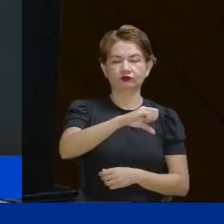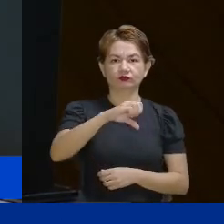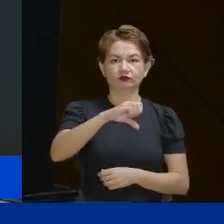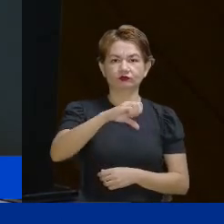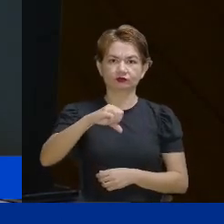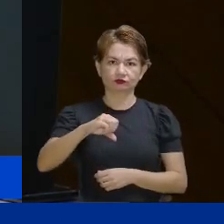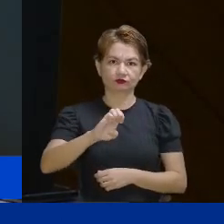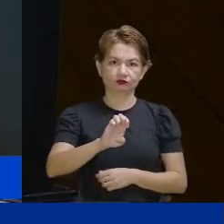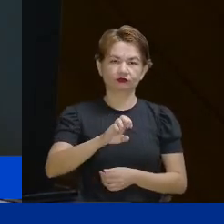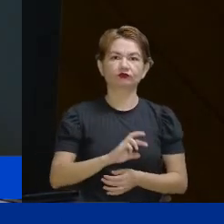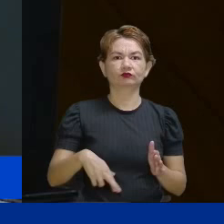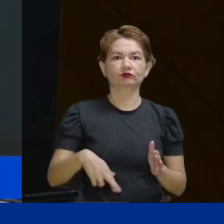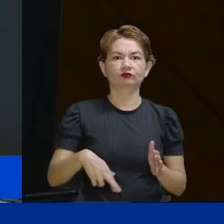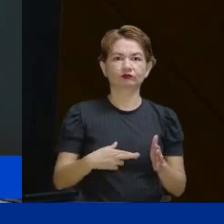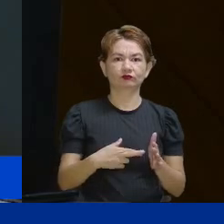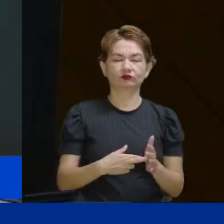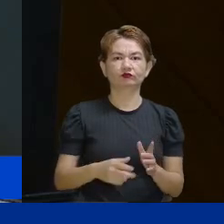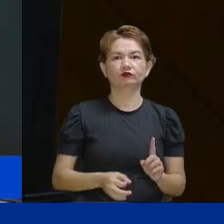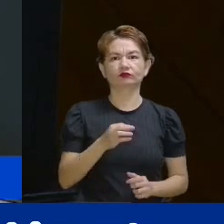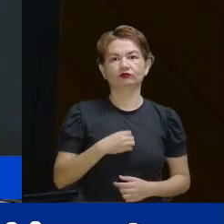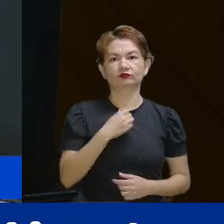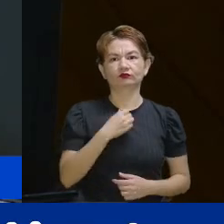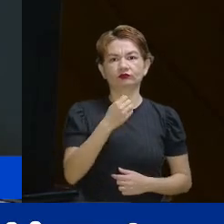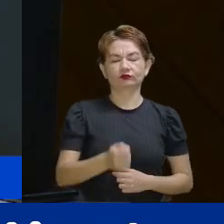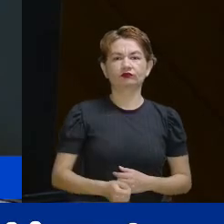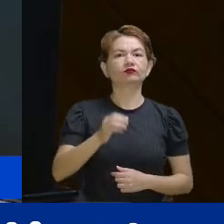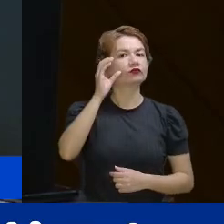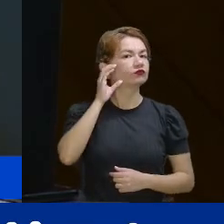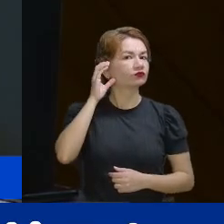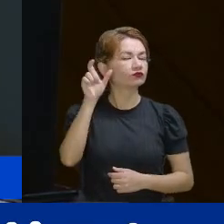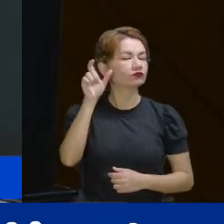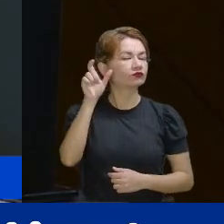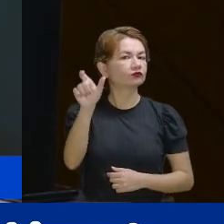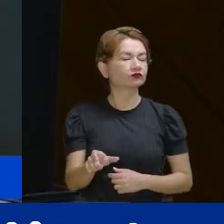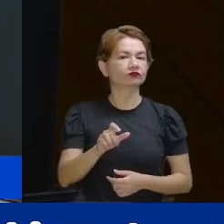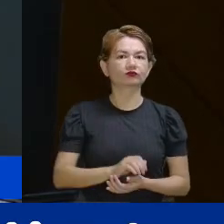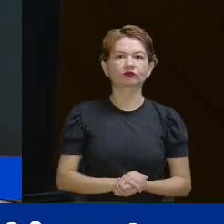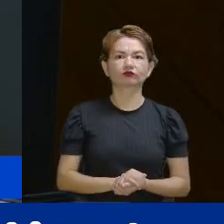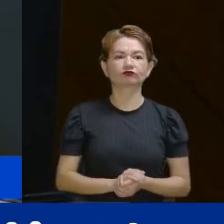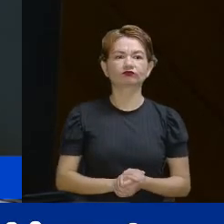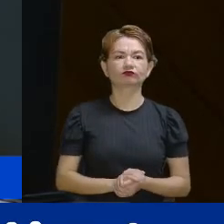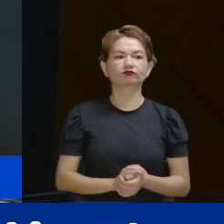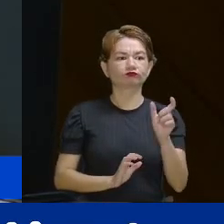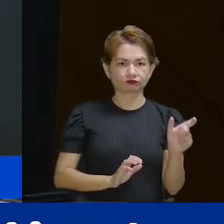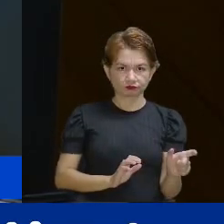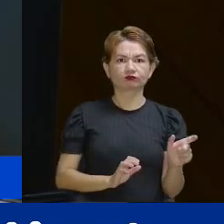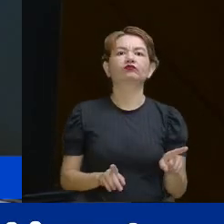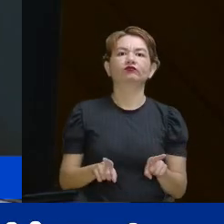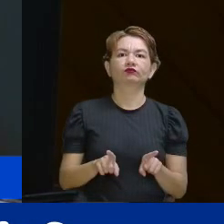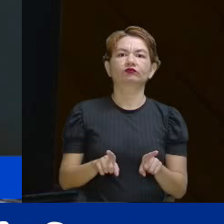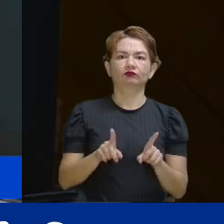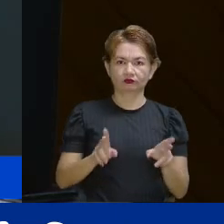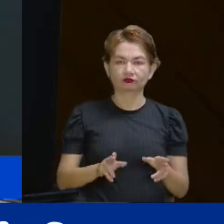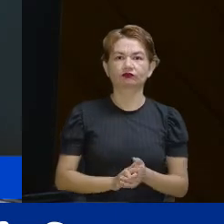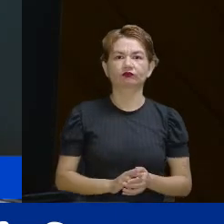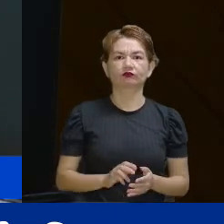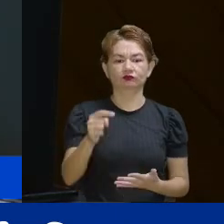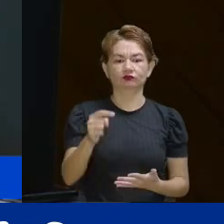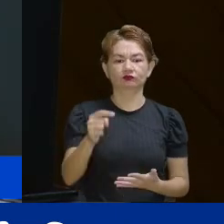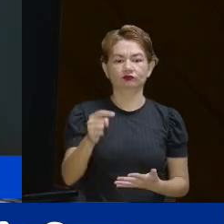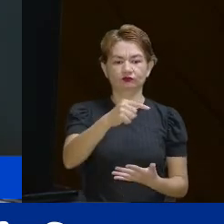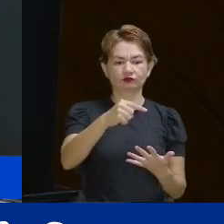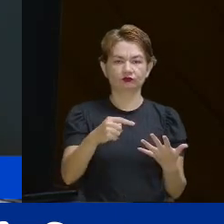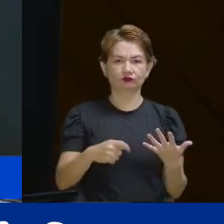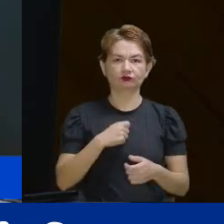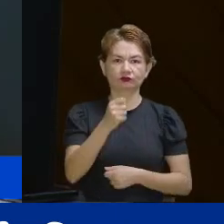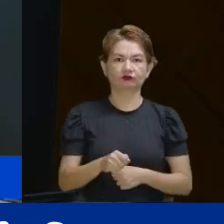060-1668-95, também relator o juiz Carmo Antônio, embargante e as partes são as mesmas. Participará de julgamento o juiz Anselmo Gonçalves, a